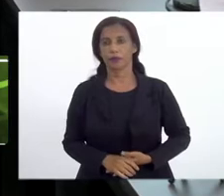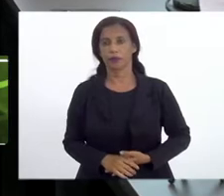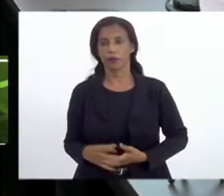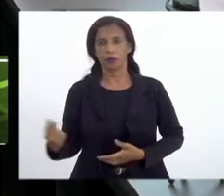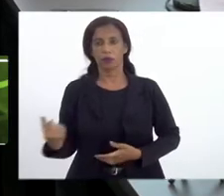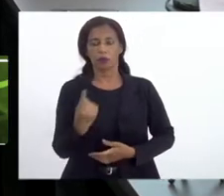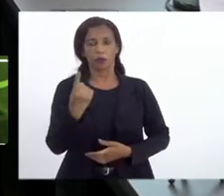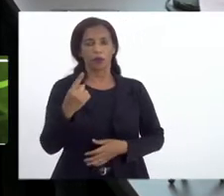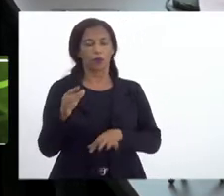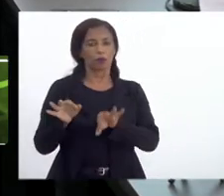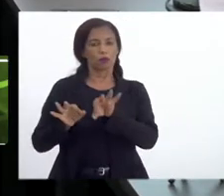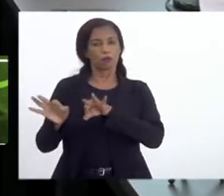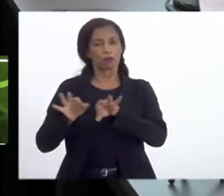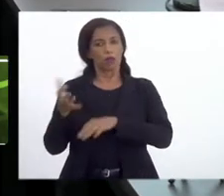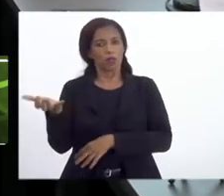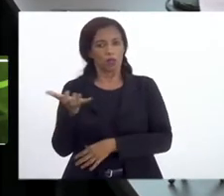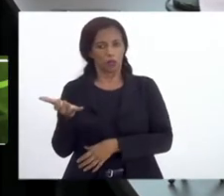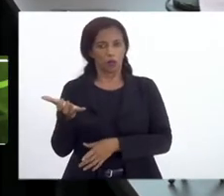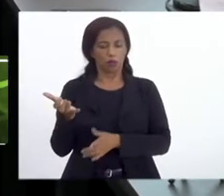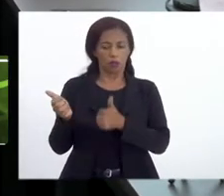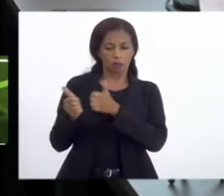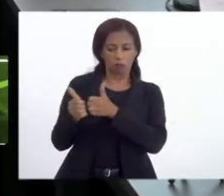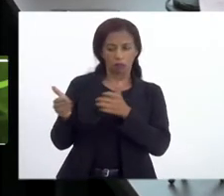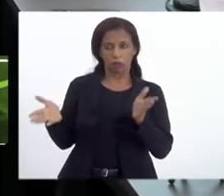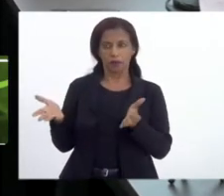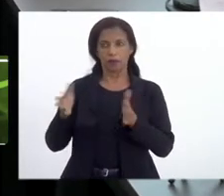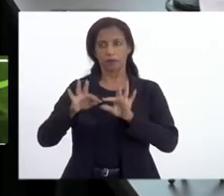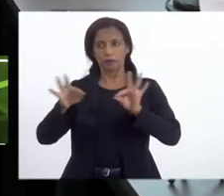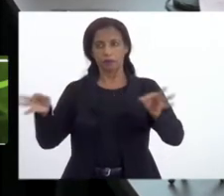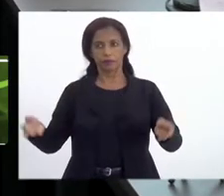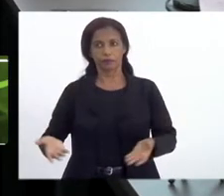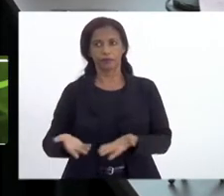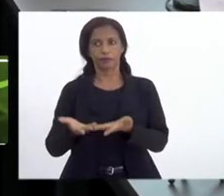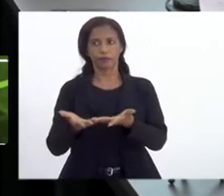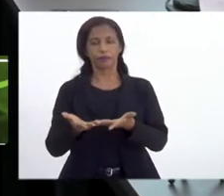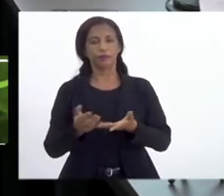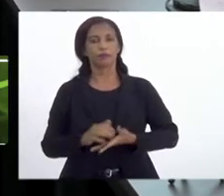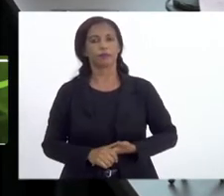A única questão que eu gostaria de deixar aberta aos senhores seria